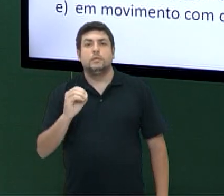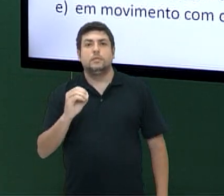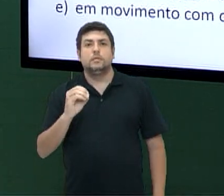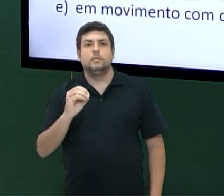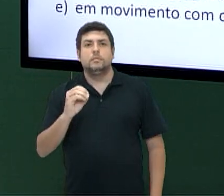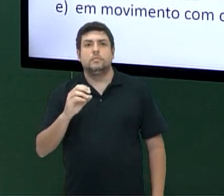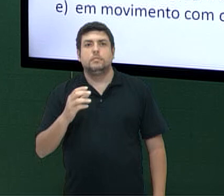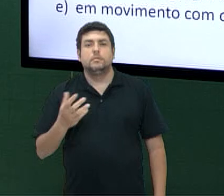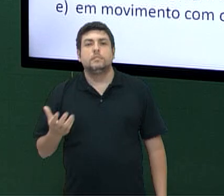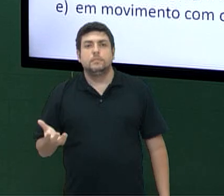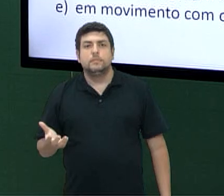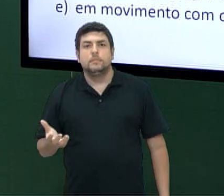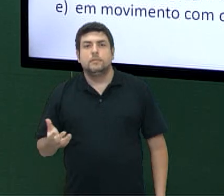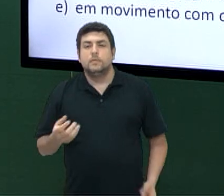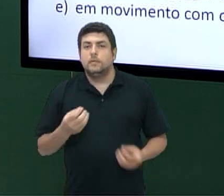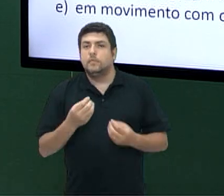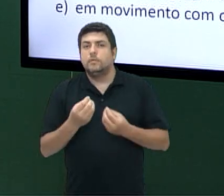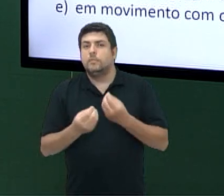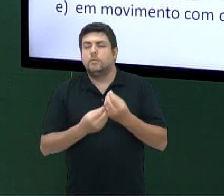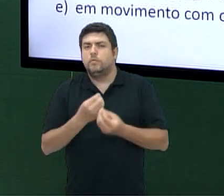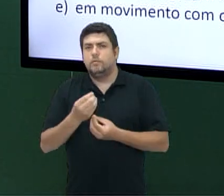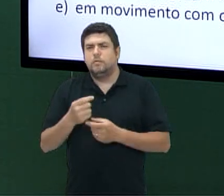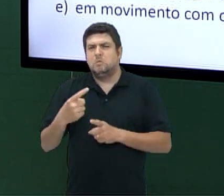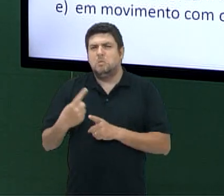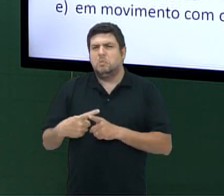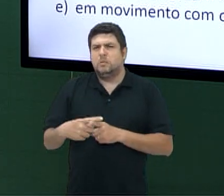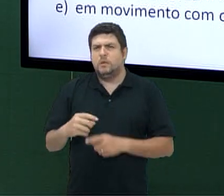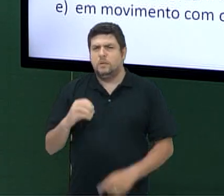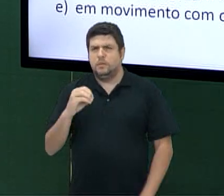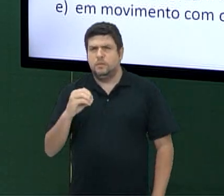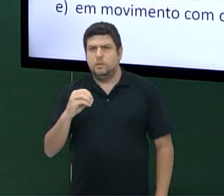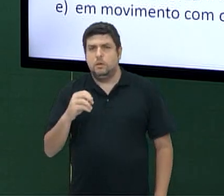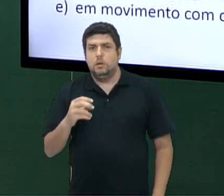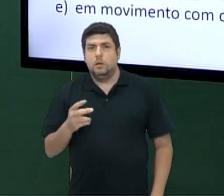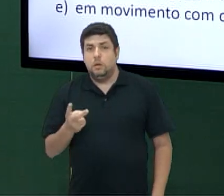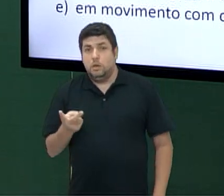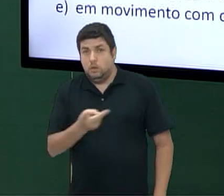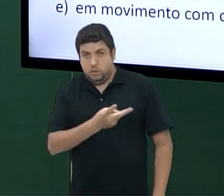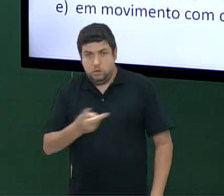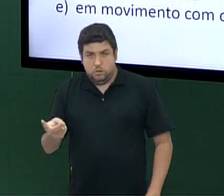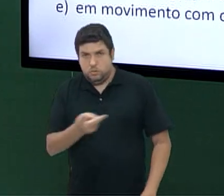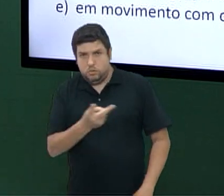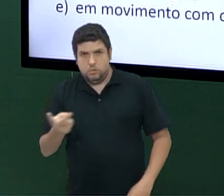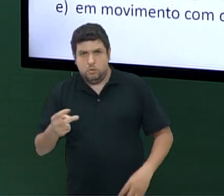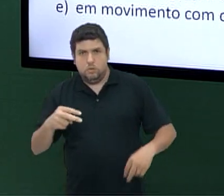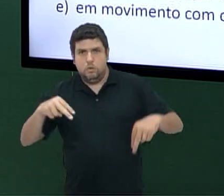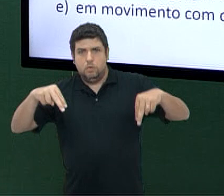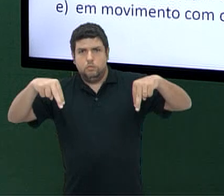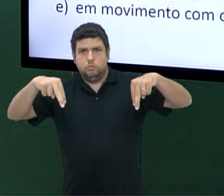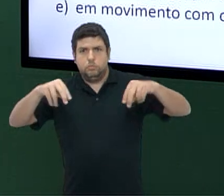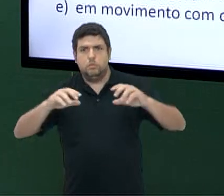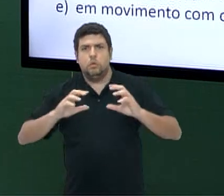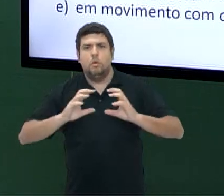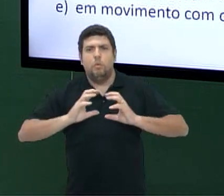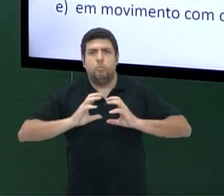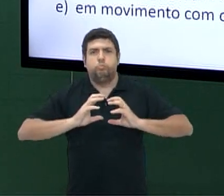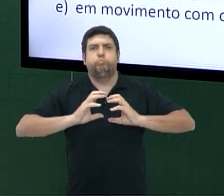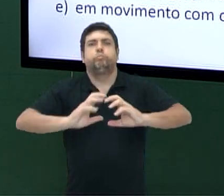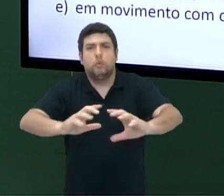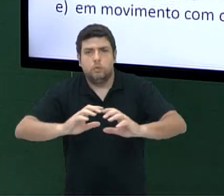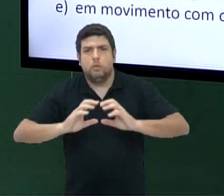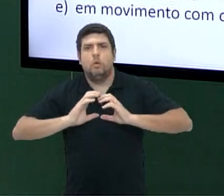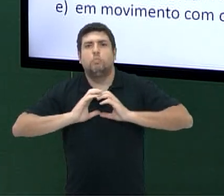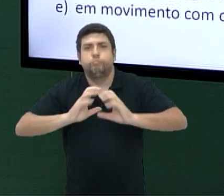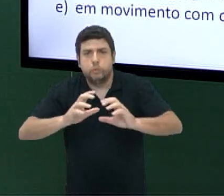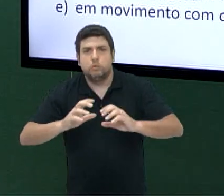manter zero é que, porque eles vão se movimentar, correto? Porque eles estão jogando uma bola com o outro, certo?